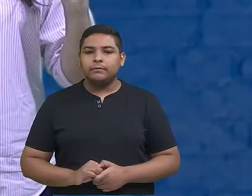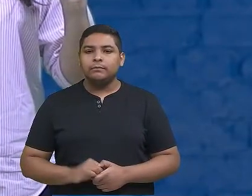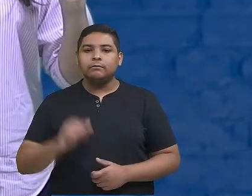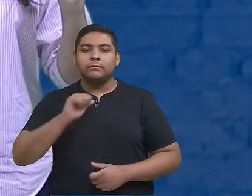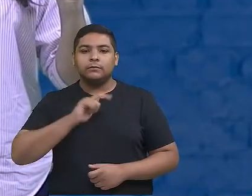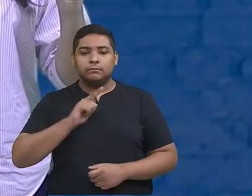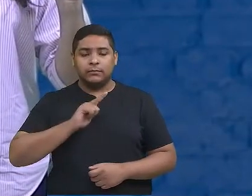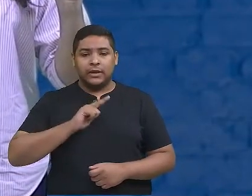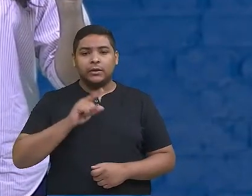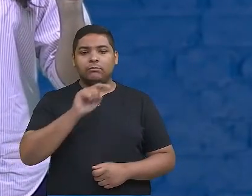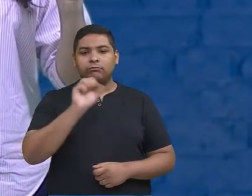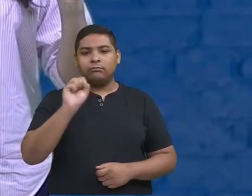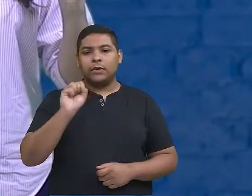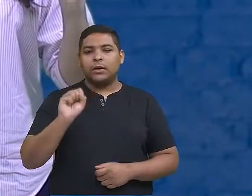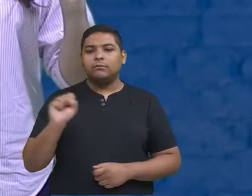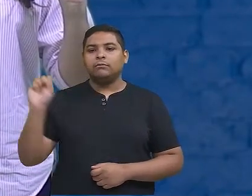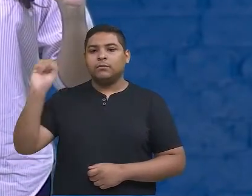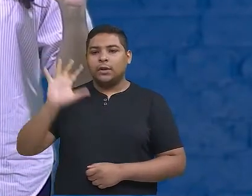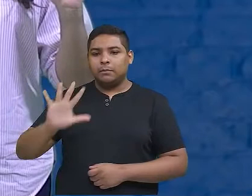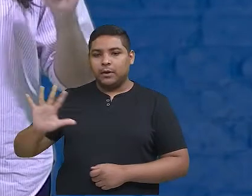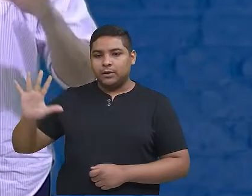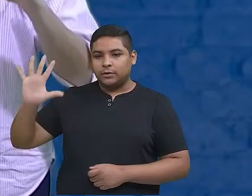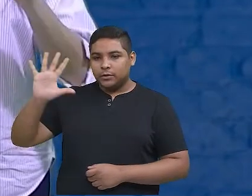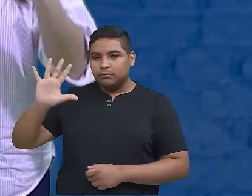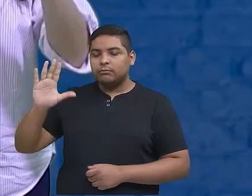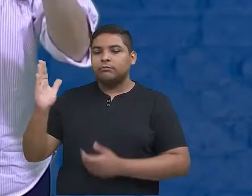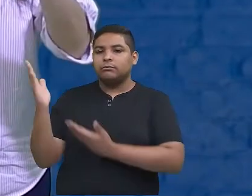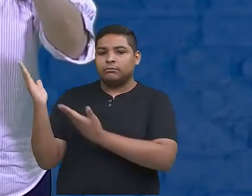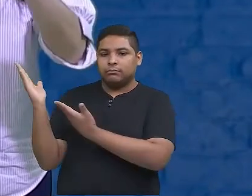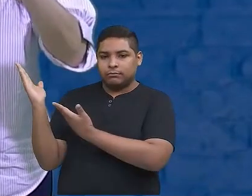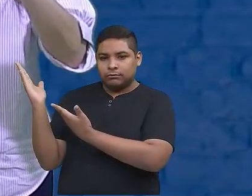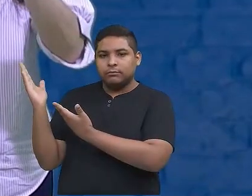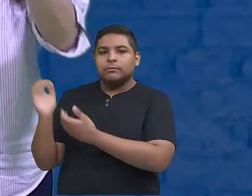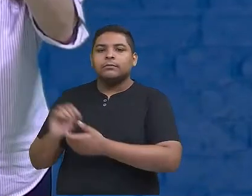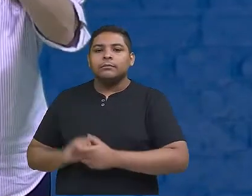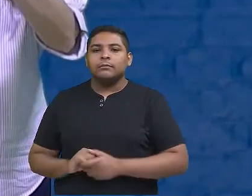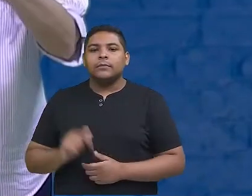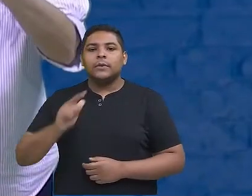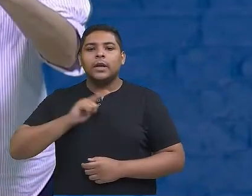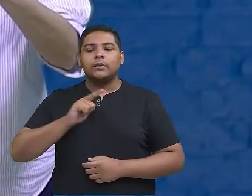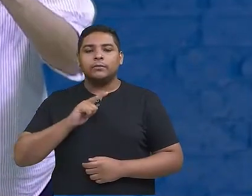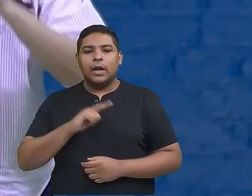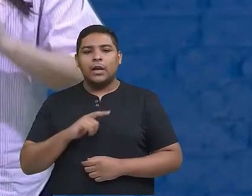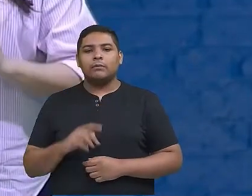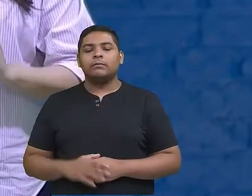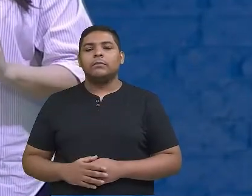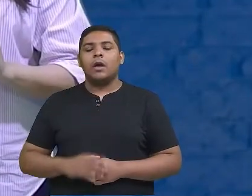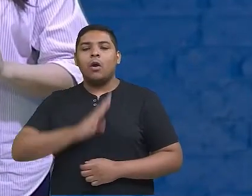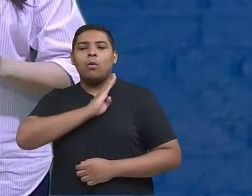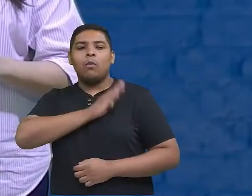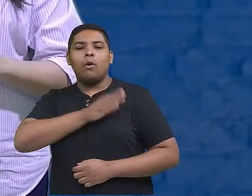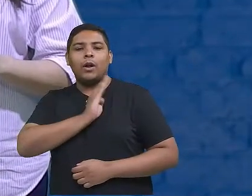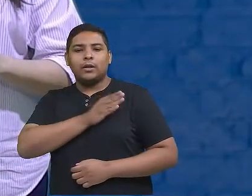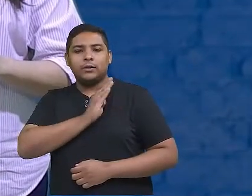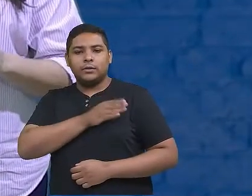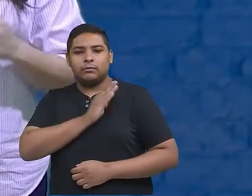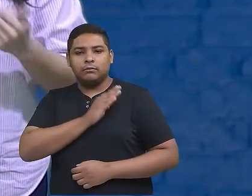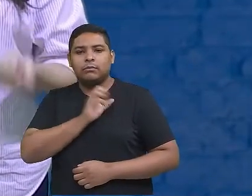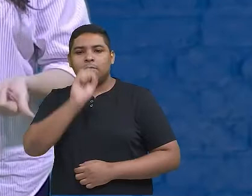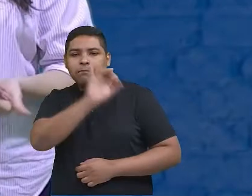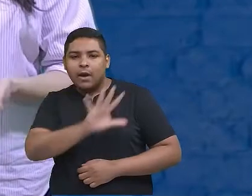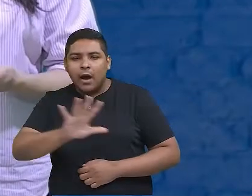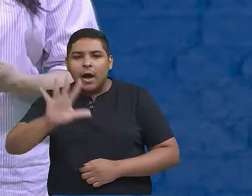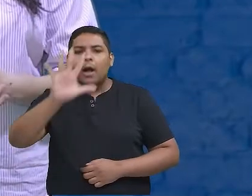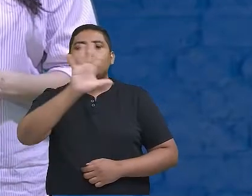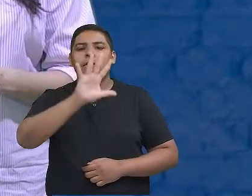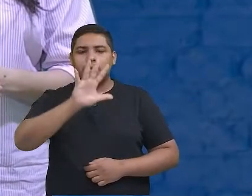do lado, olha. É um coração, tá? Onde estamos cuidando desse coração, ok?